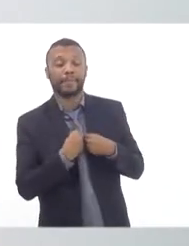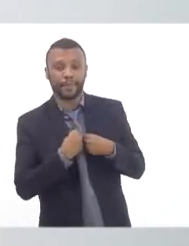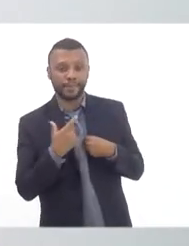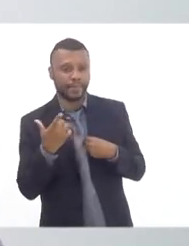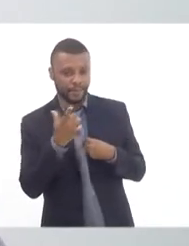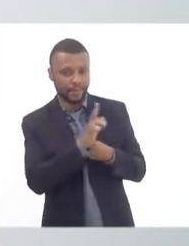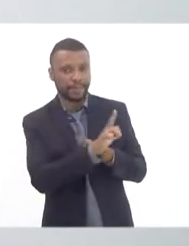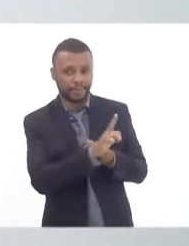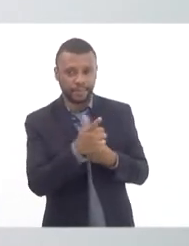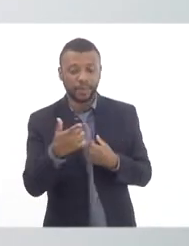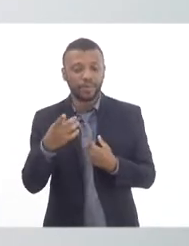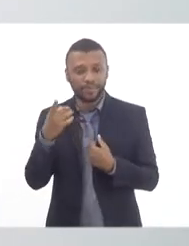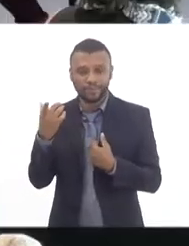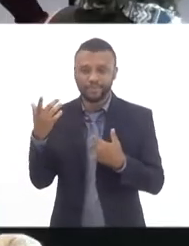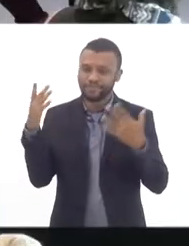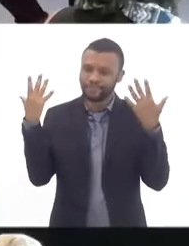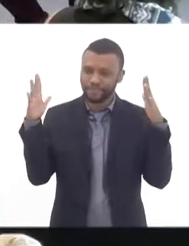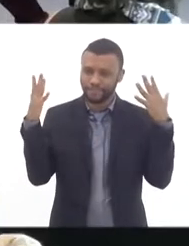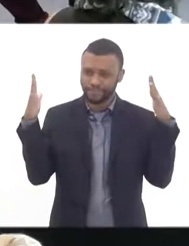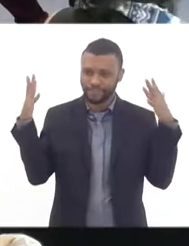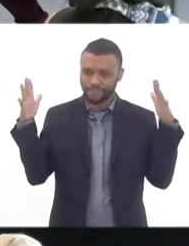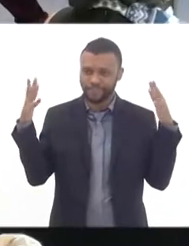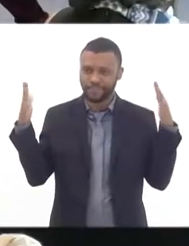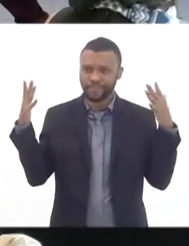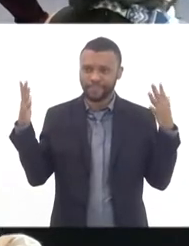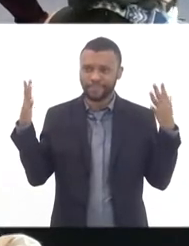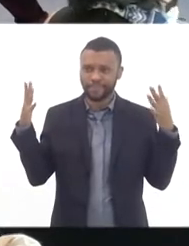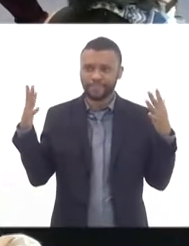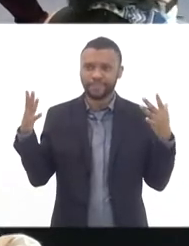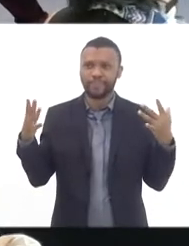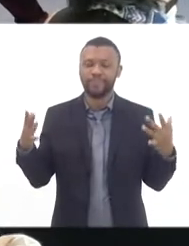O deputado Ronaldo, entendeu?